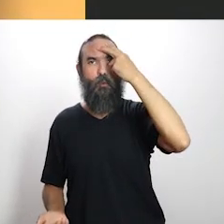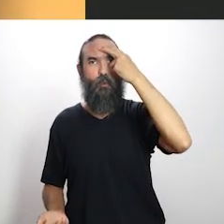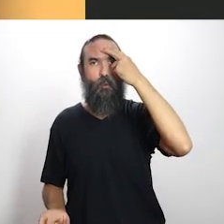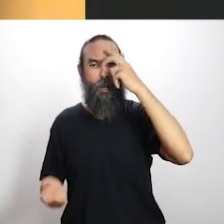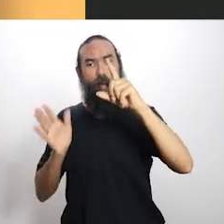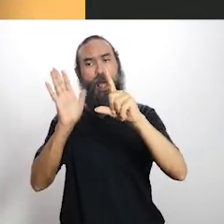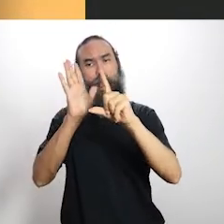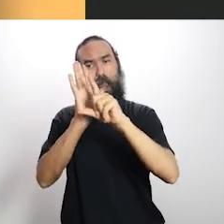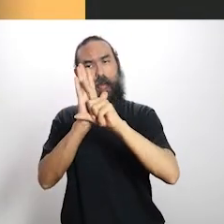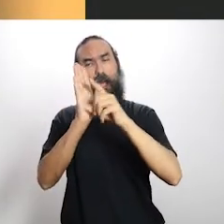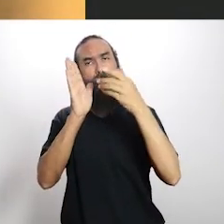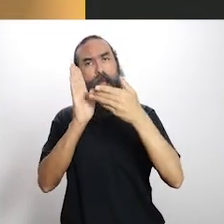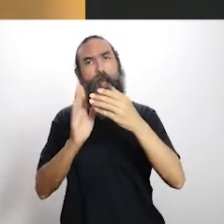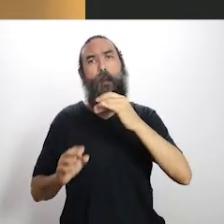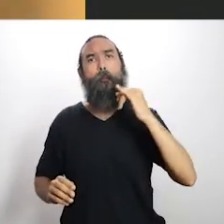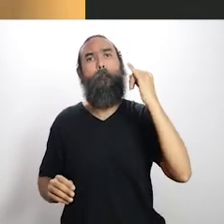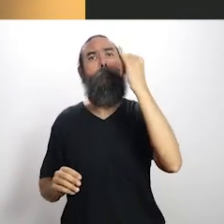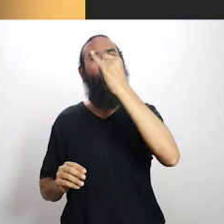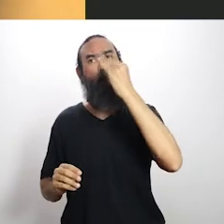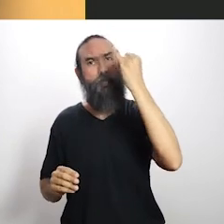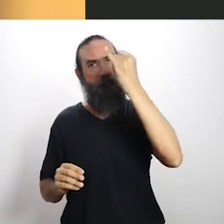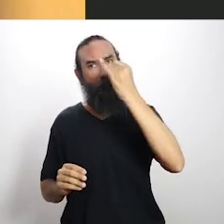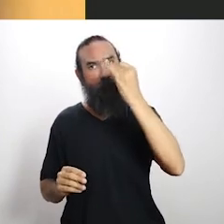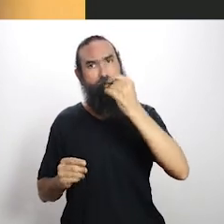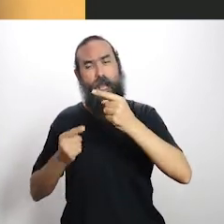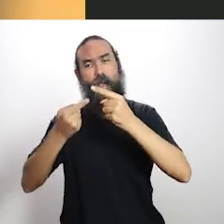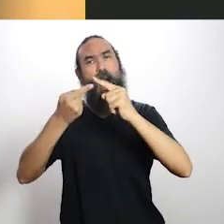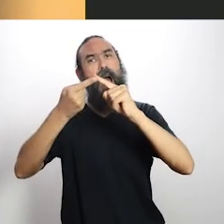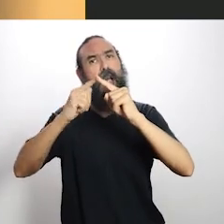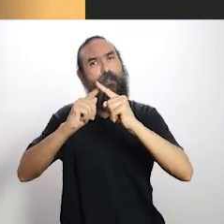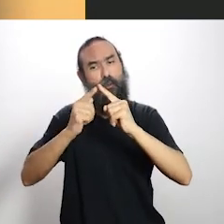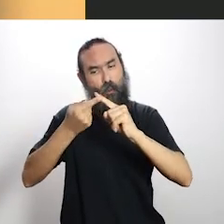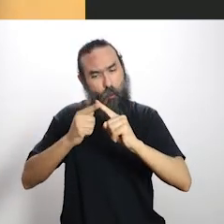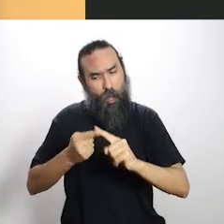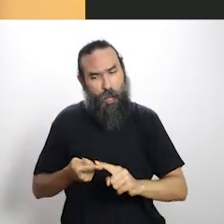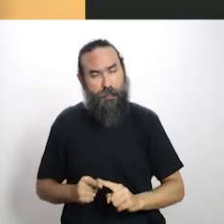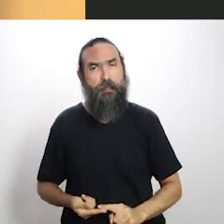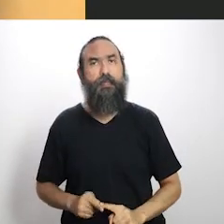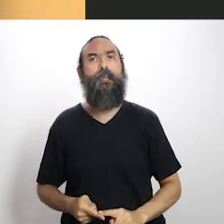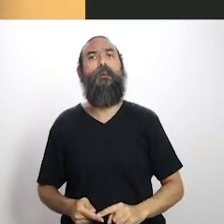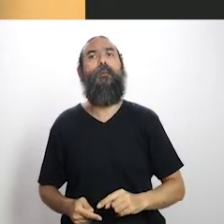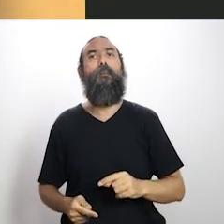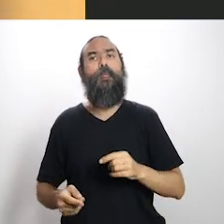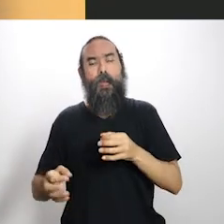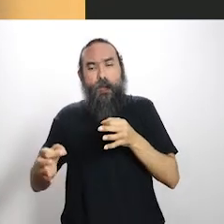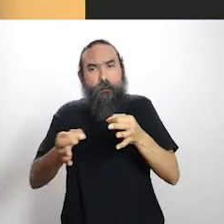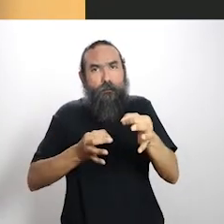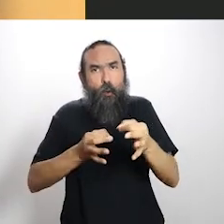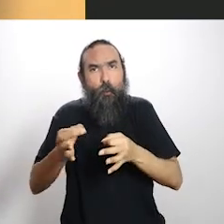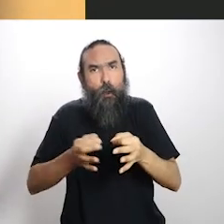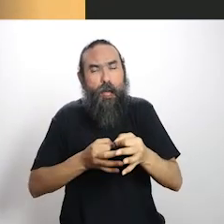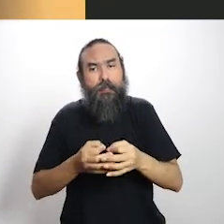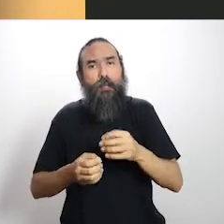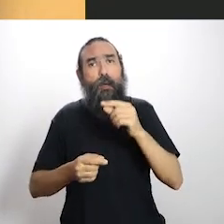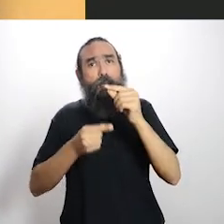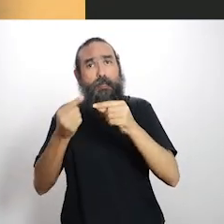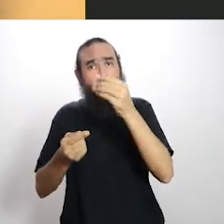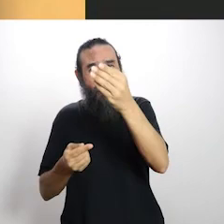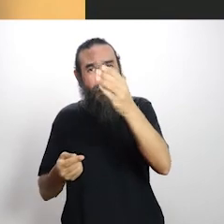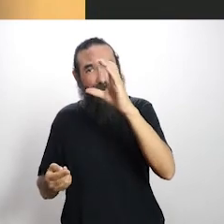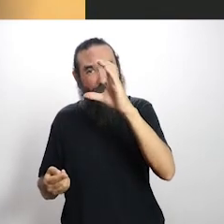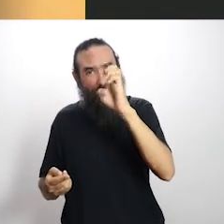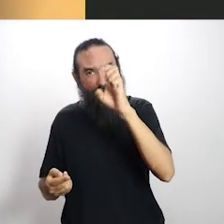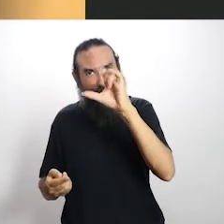Turino registrou teve uma participação enorme de muita gente da área cultural do Brasil inteiro alguns de forma mais